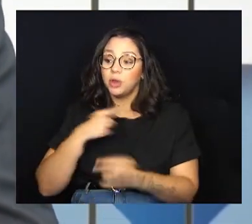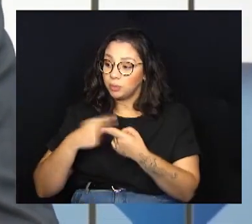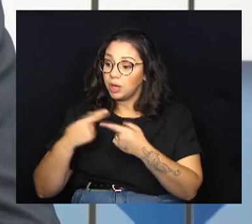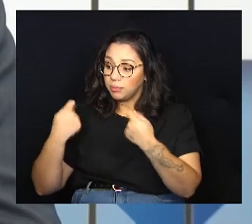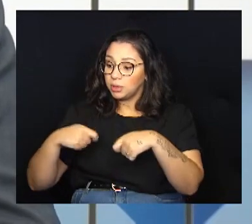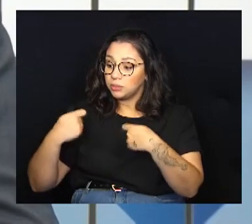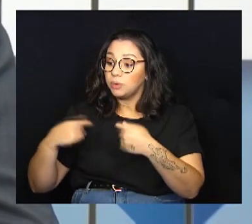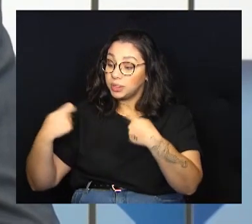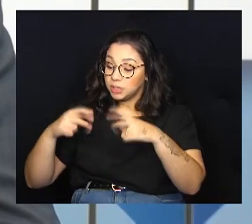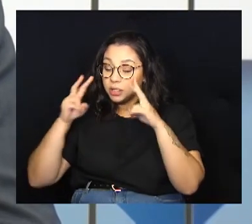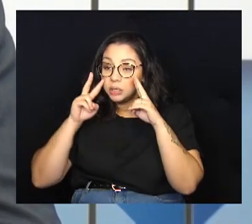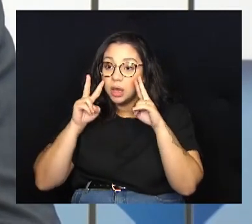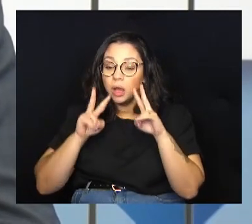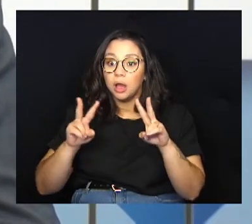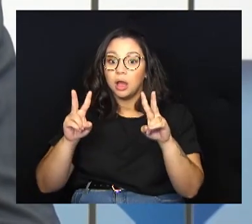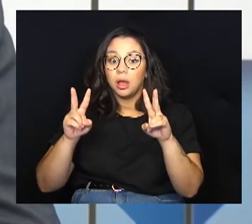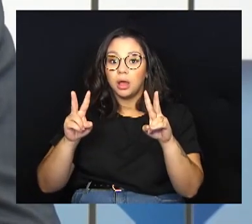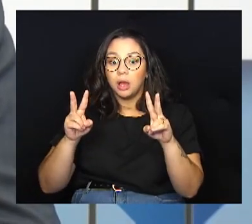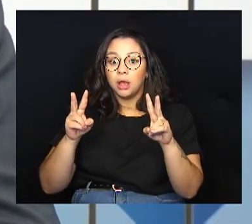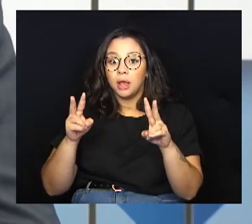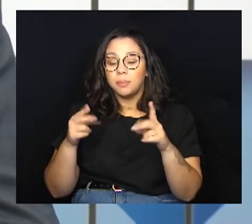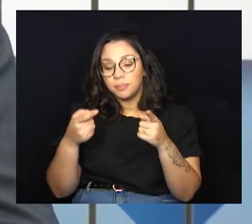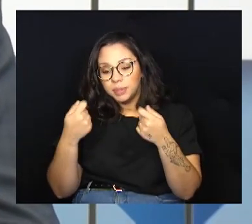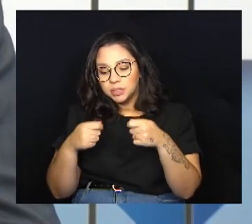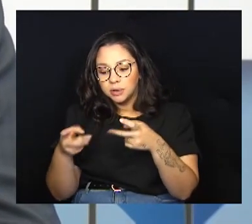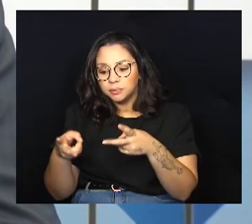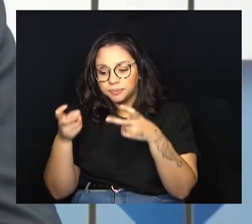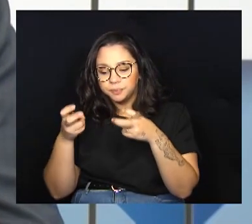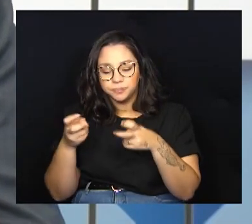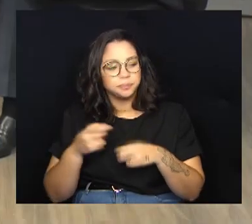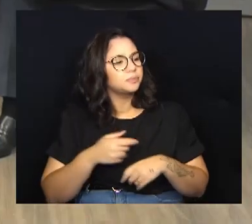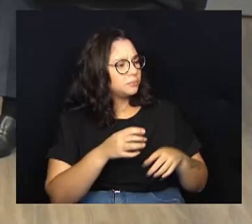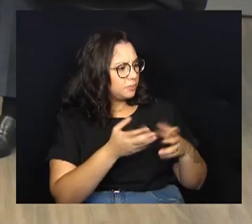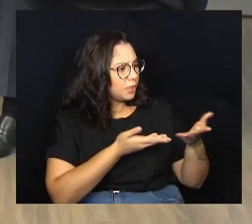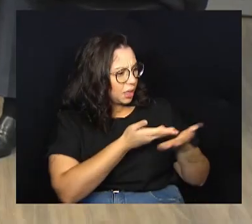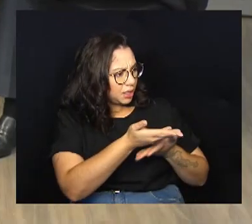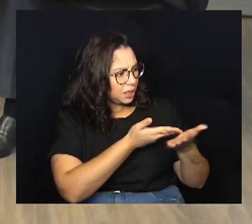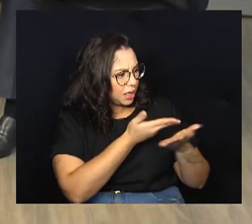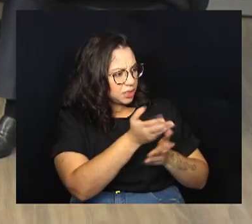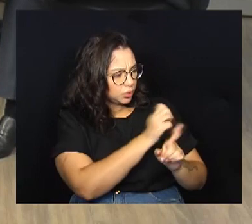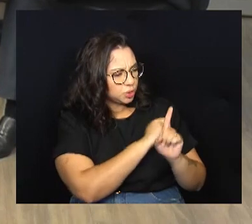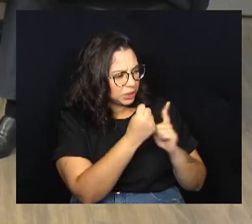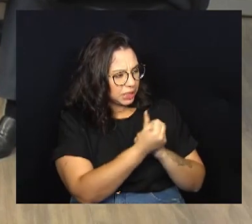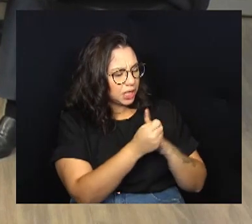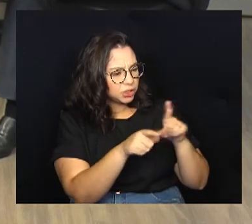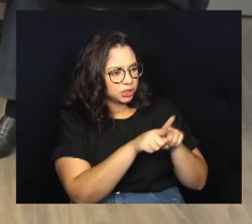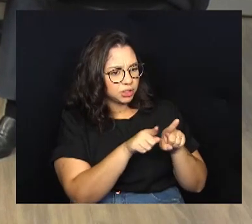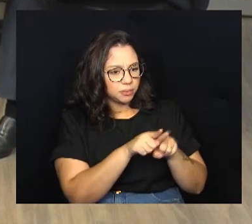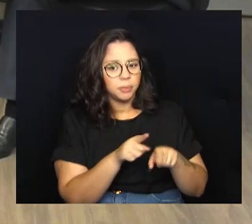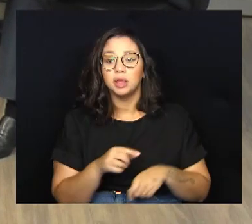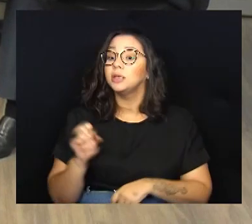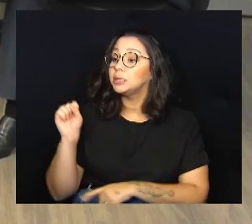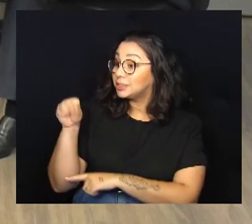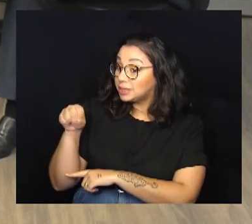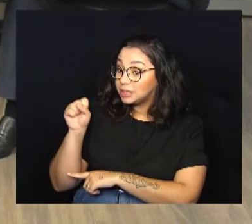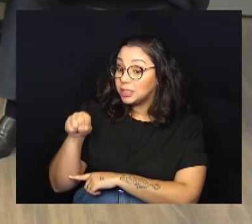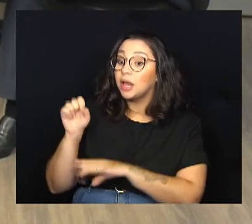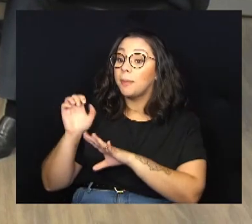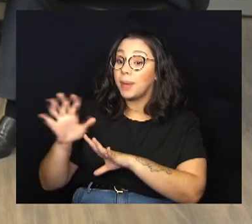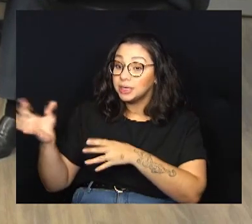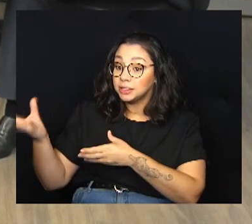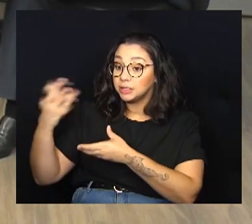mãe, o pai está levando essa criança. Estou falando de um caso, de uma situação que chegou no gabinete, tá? O pai sai à noite